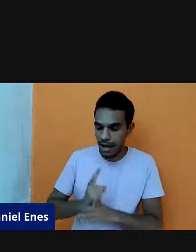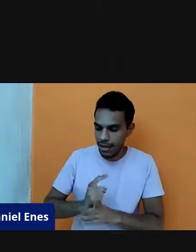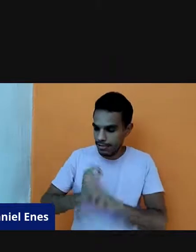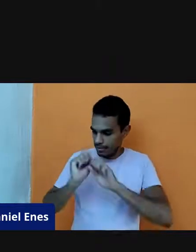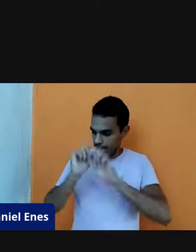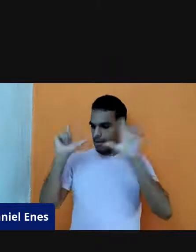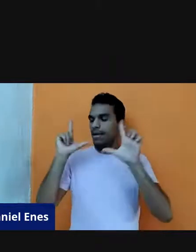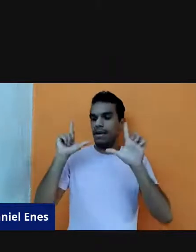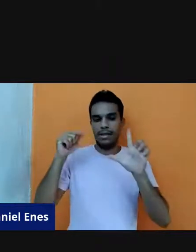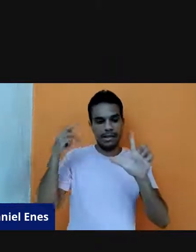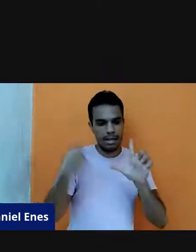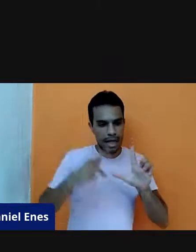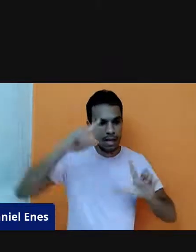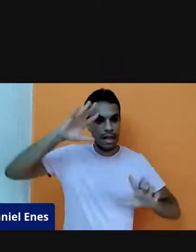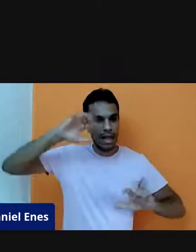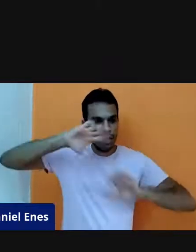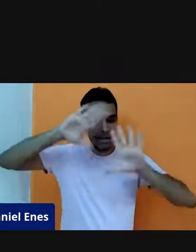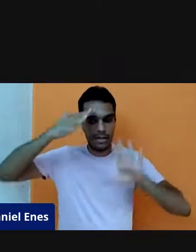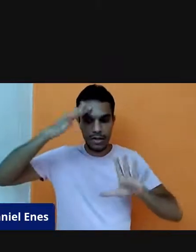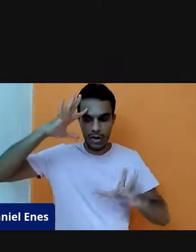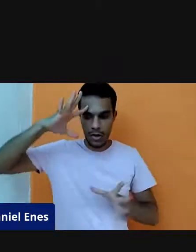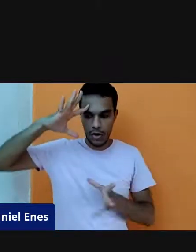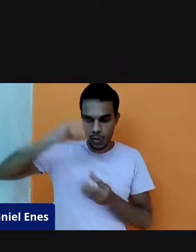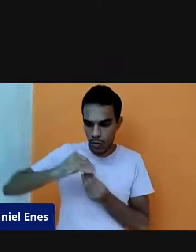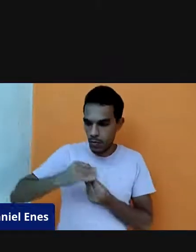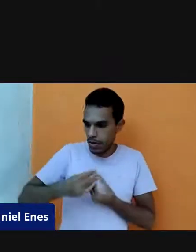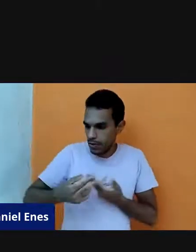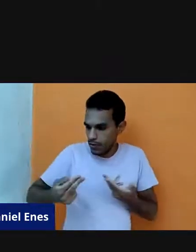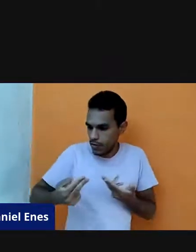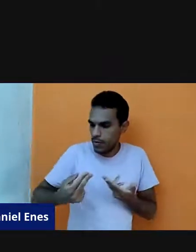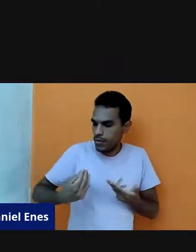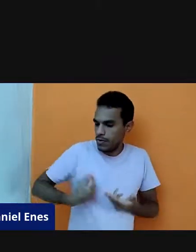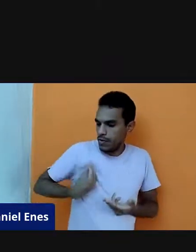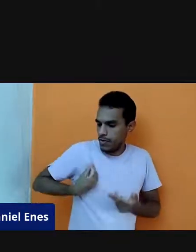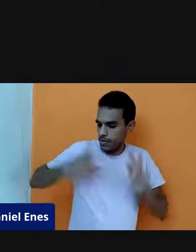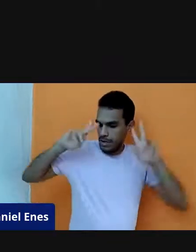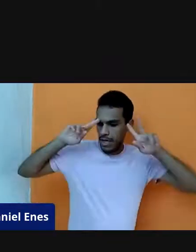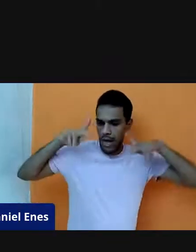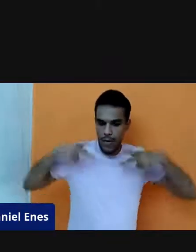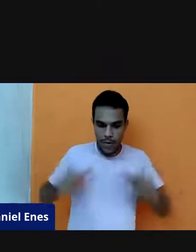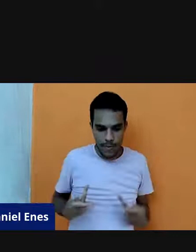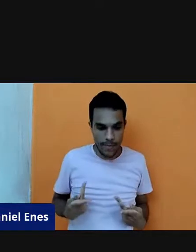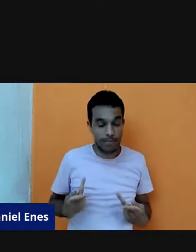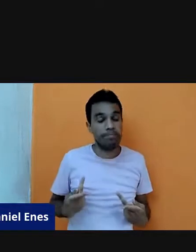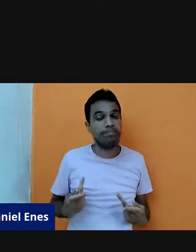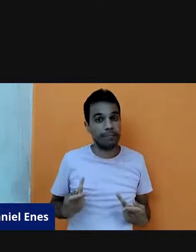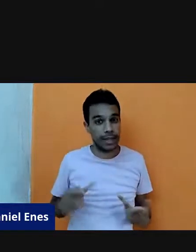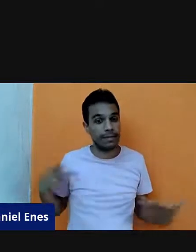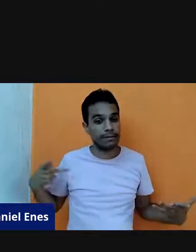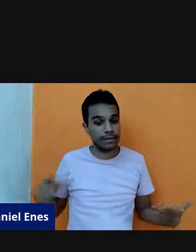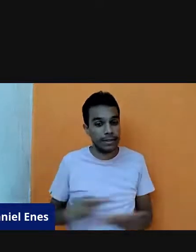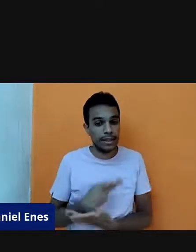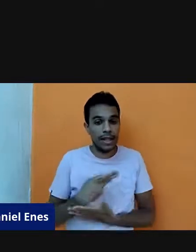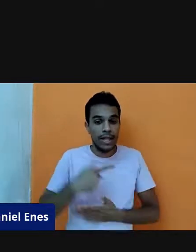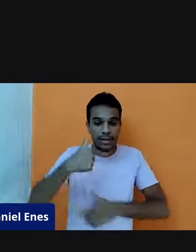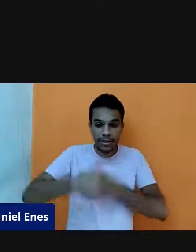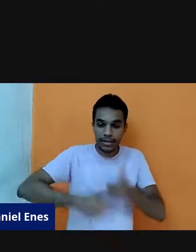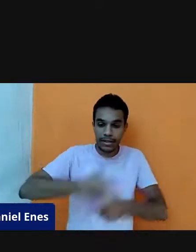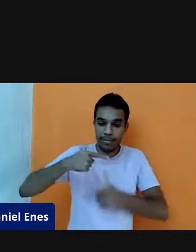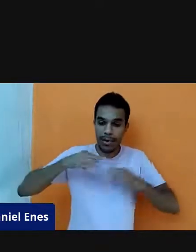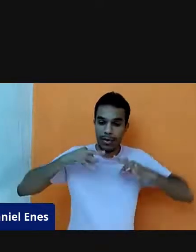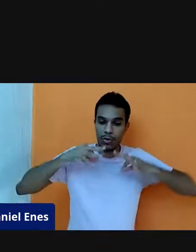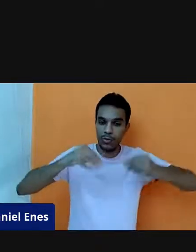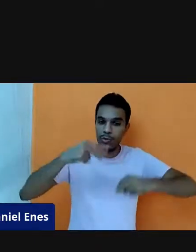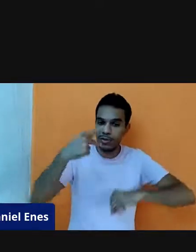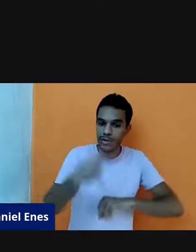elas compreendessem alguma coisa sobre a existência humana. E... na obra inteira da Clarice, a gente